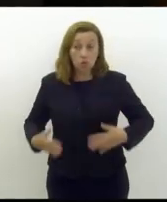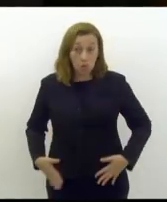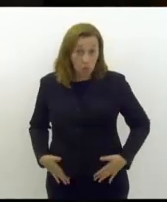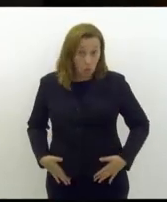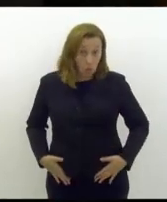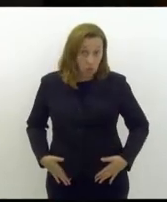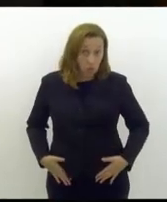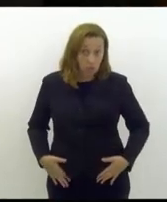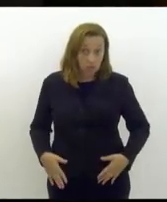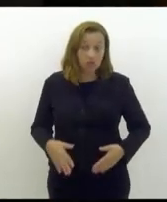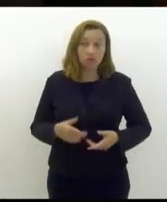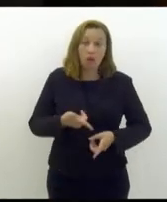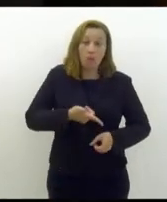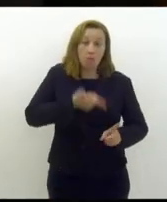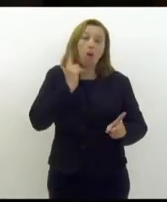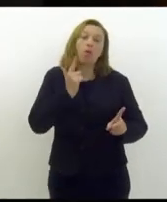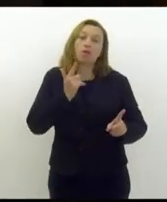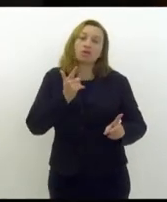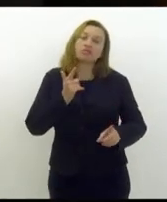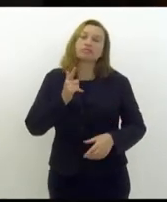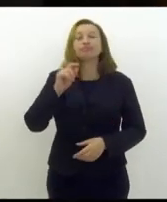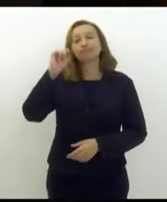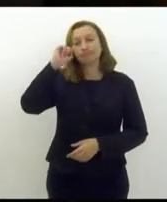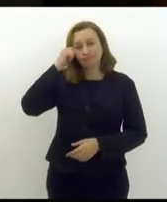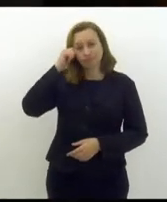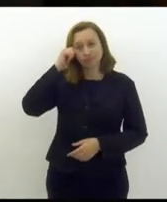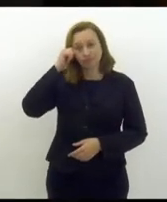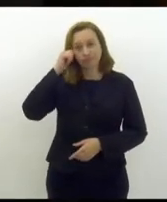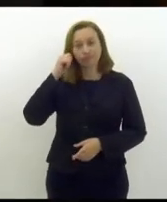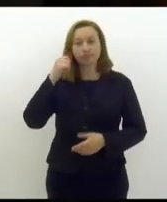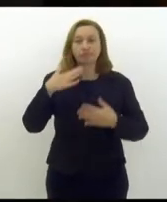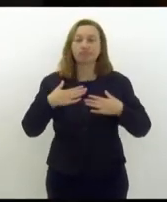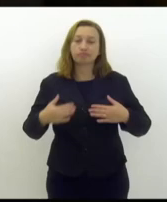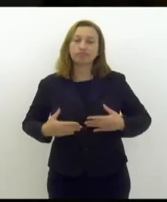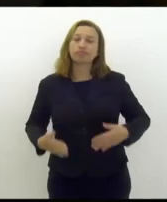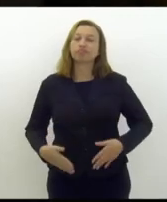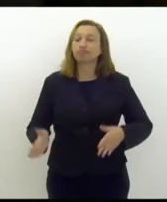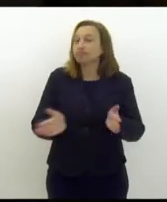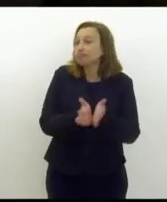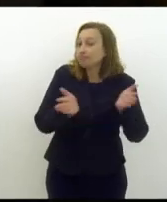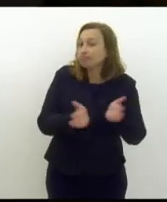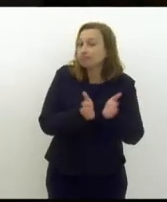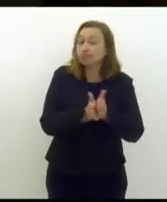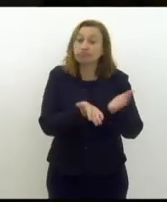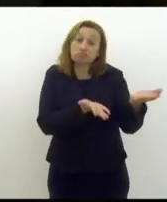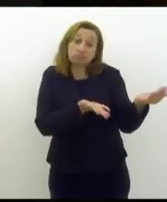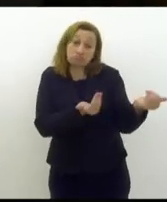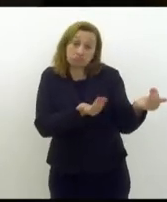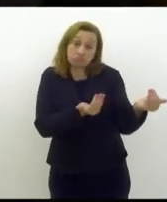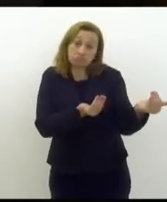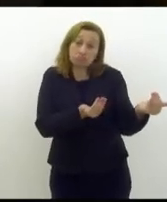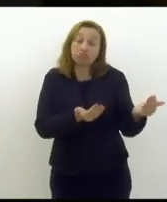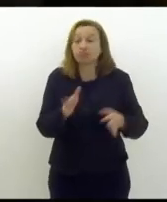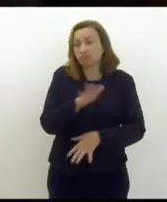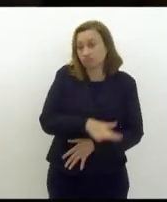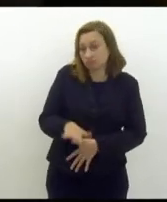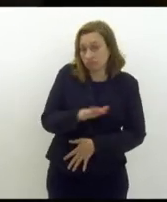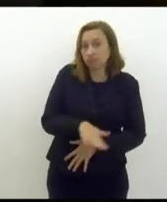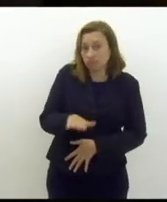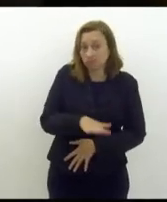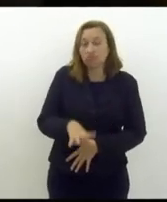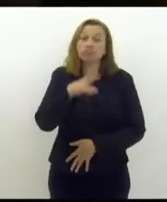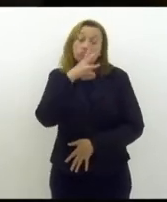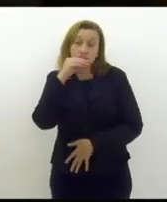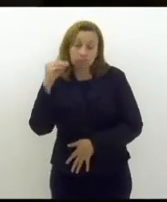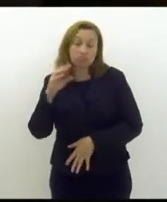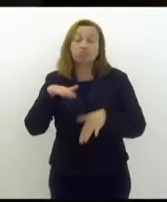suposta bala perdida é um corpo negro é um corpo pobre é um corpo jovem senão de uma criança é de